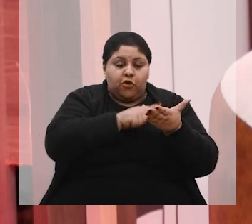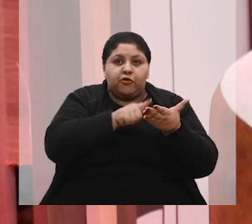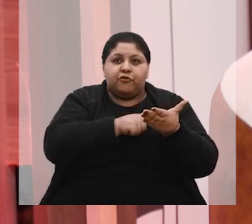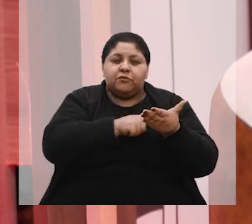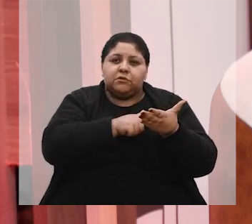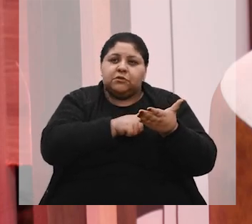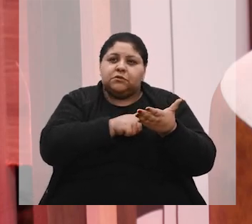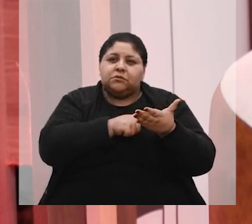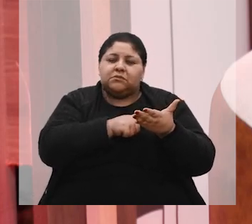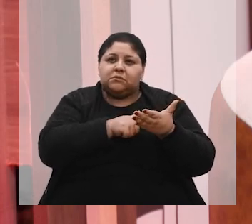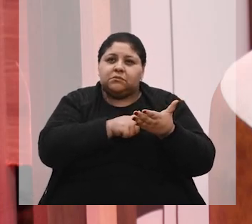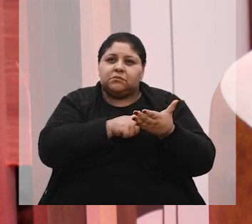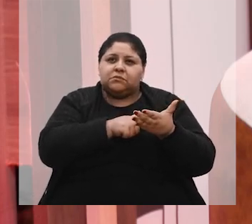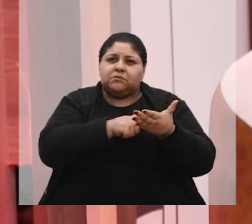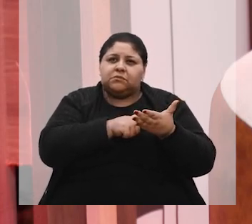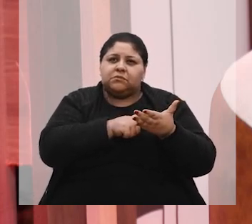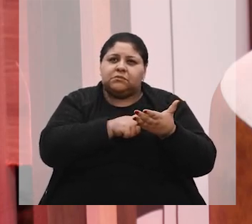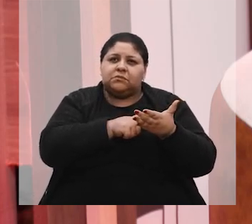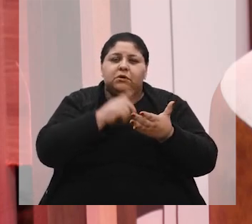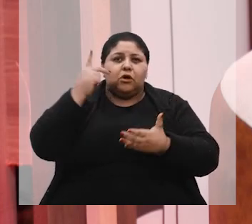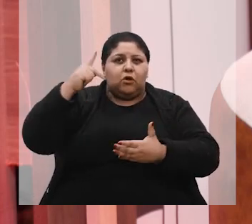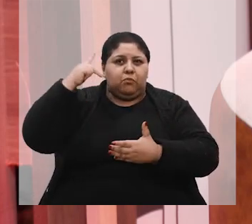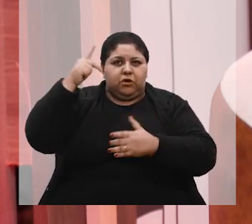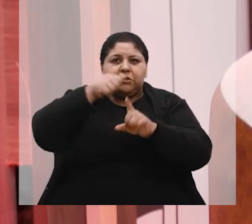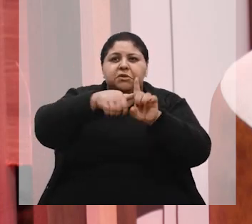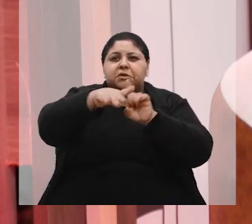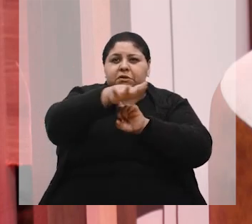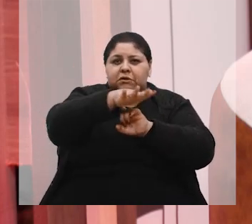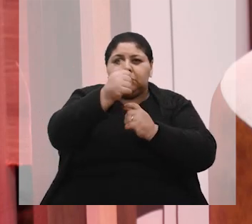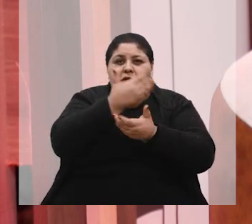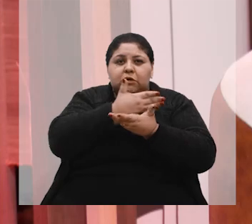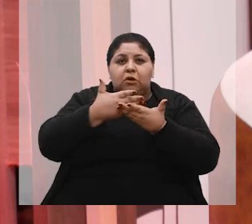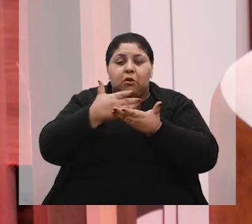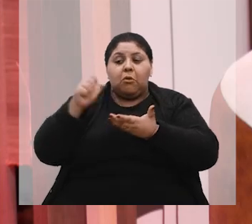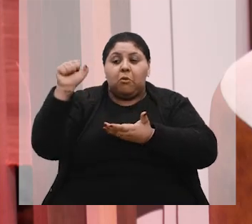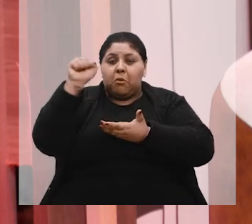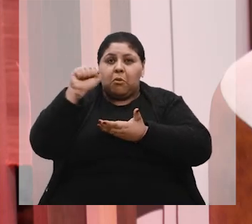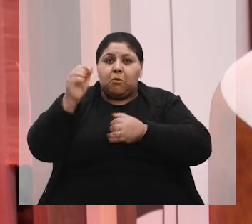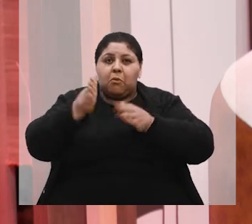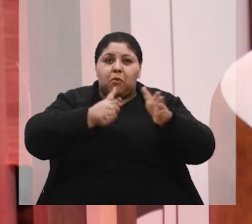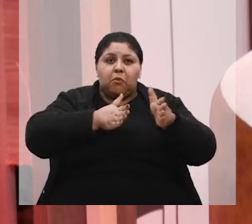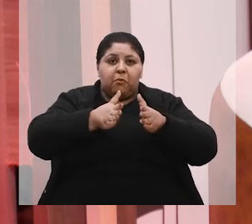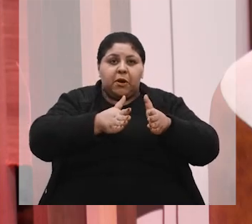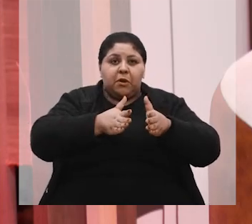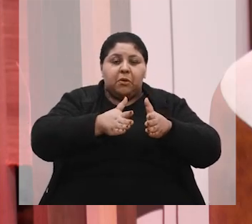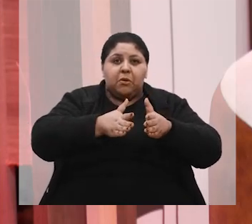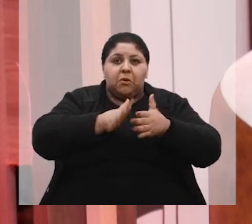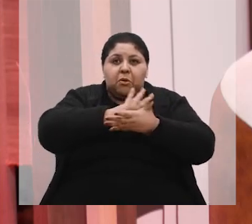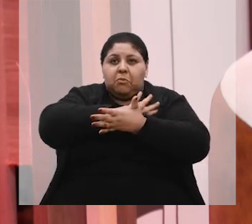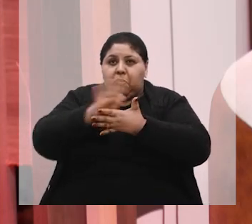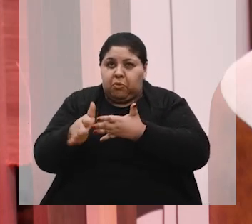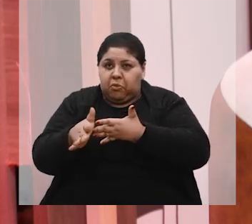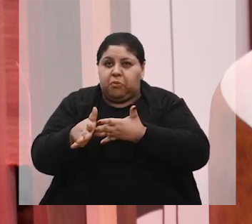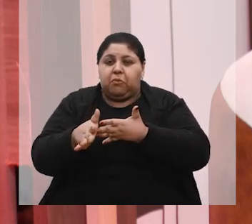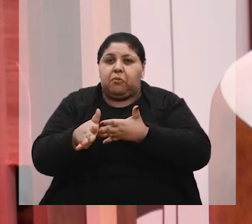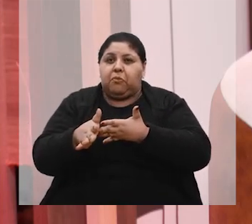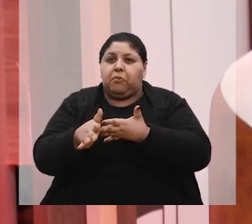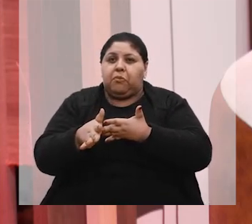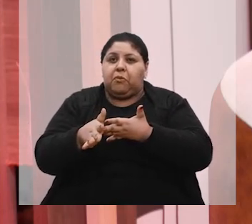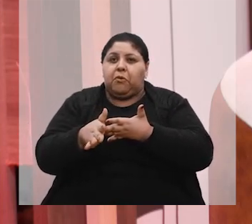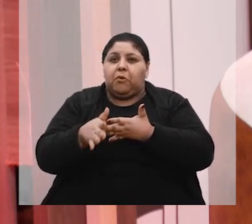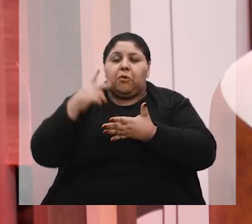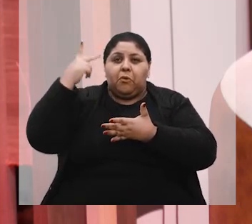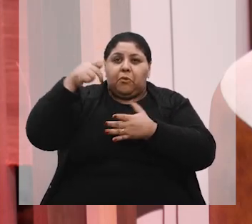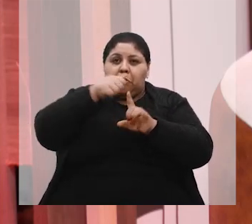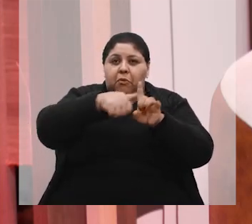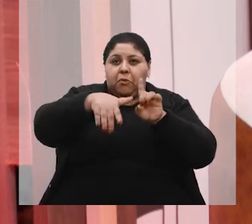tem uma proposta que é... política social, né? Porque ele nasce na Argentina num período de crise política social,